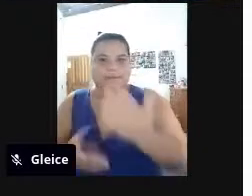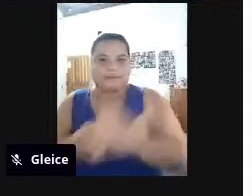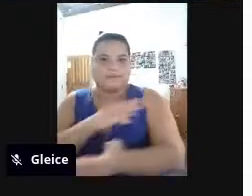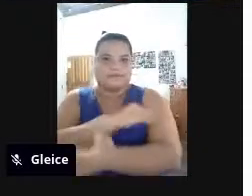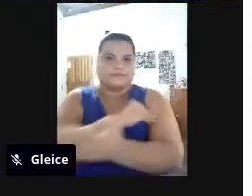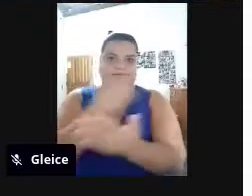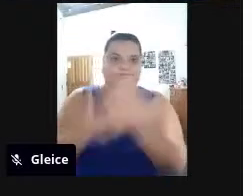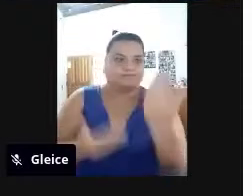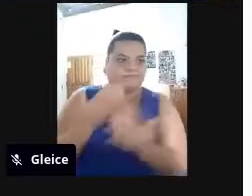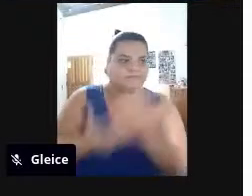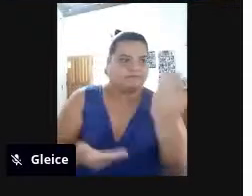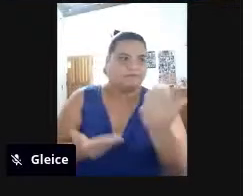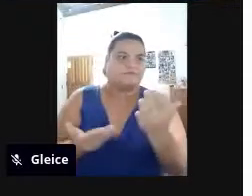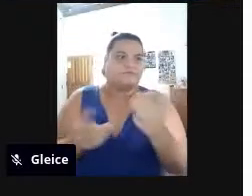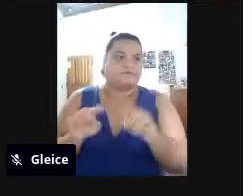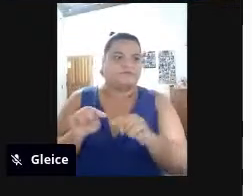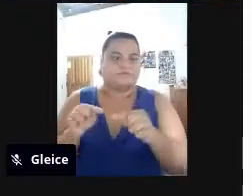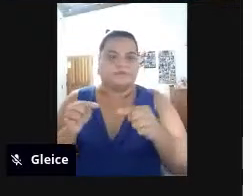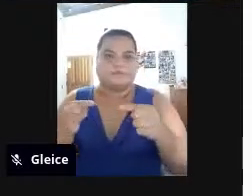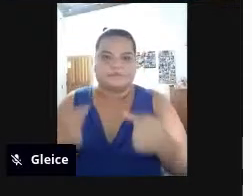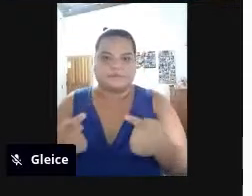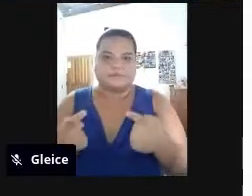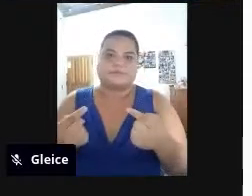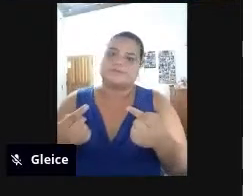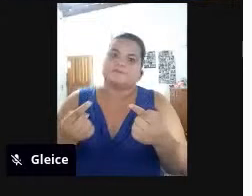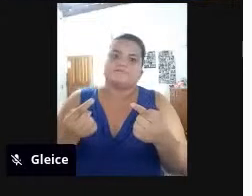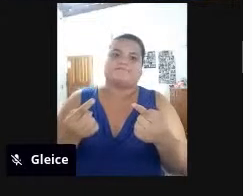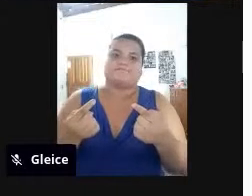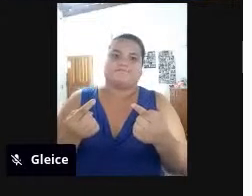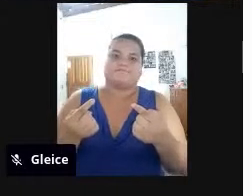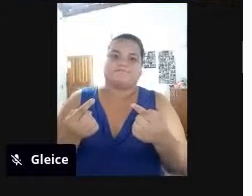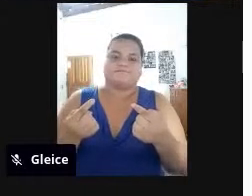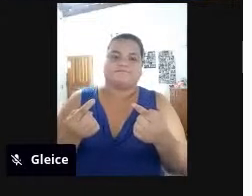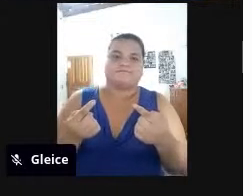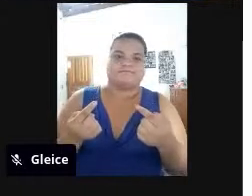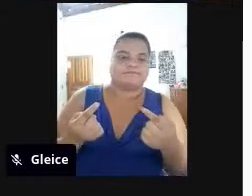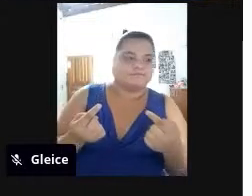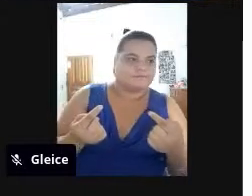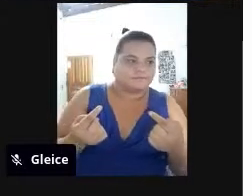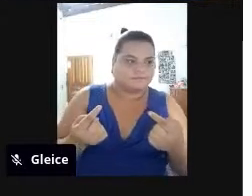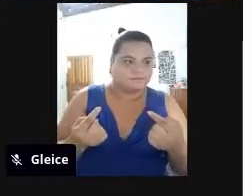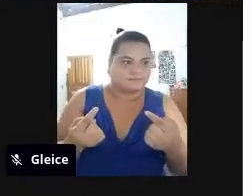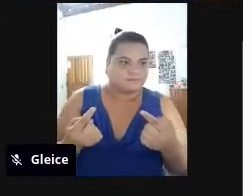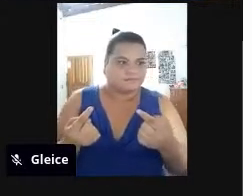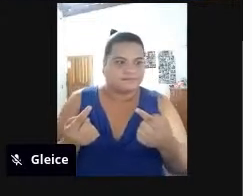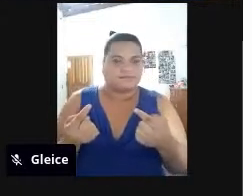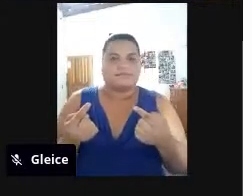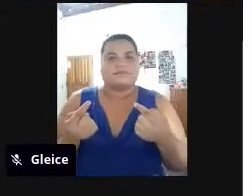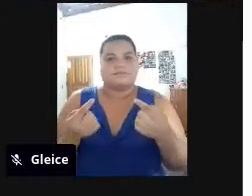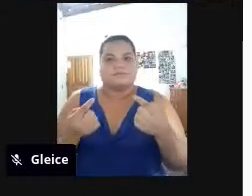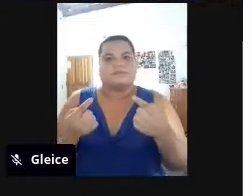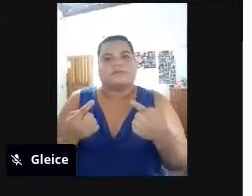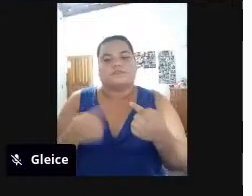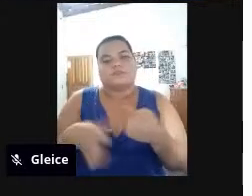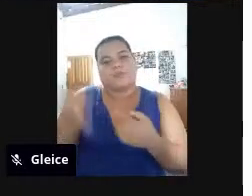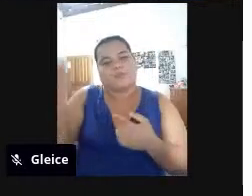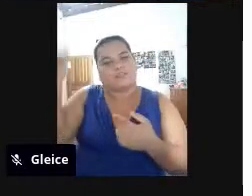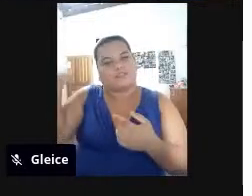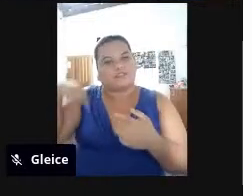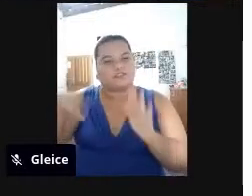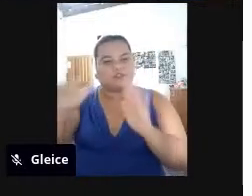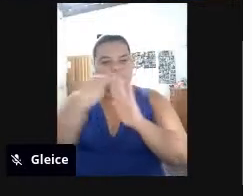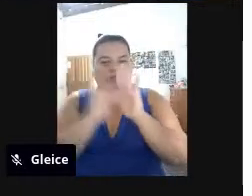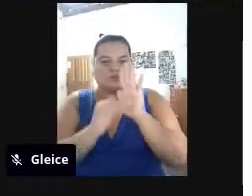mais uma manutenção. Então, para isso, temos um protocolo que é mais antigo, que é de 20 gramas de creatina por